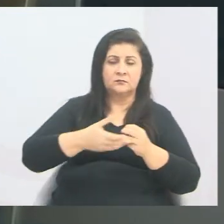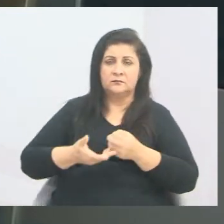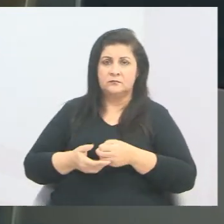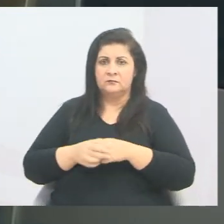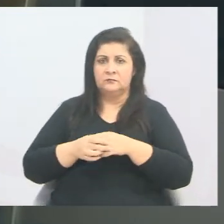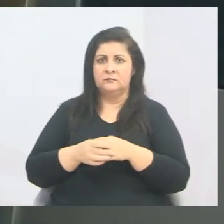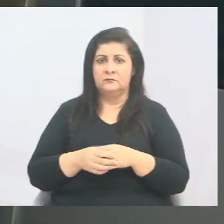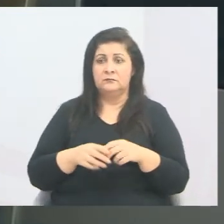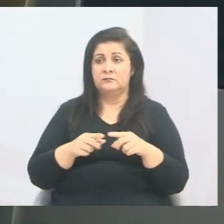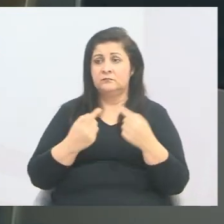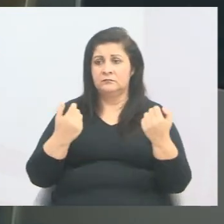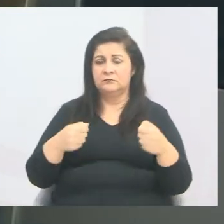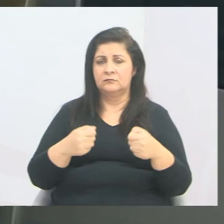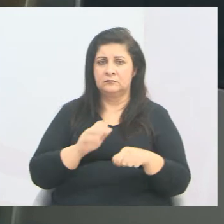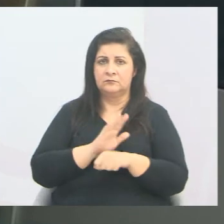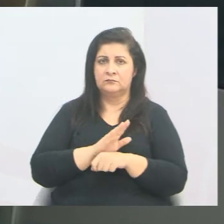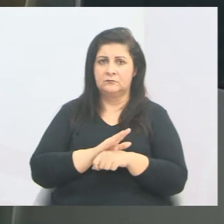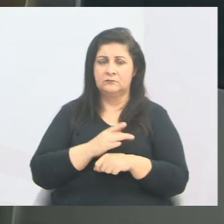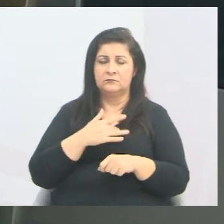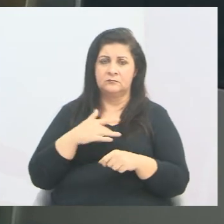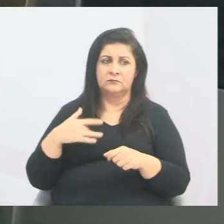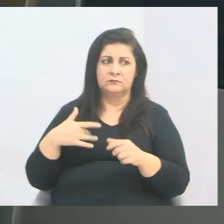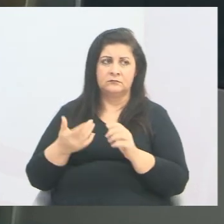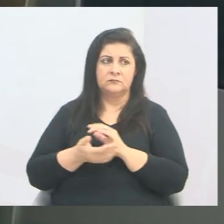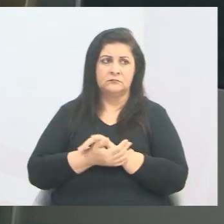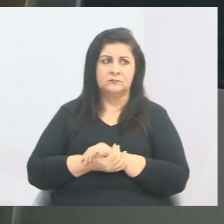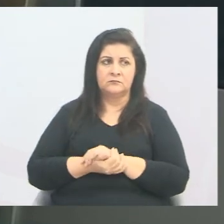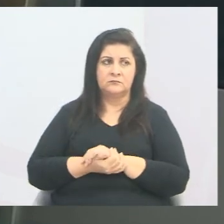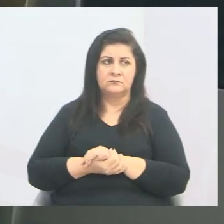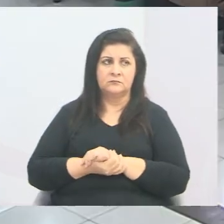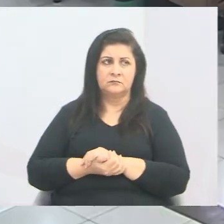mas por uma necessidade maior.